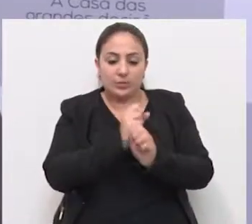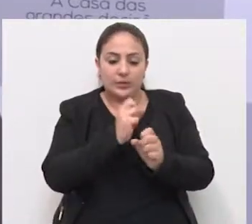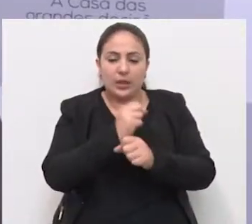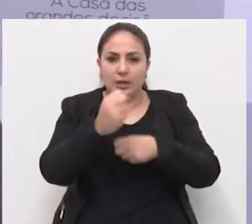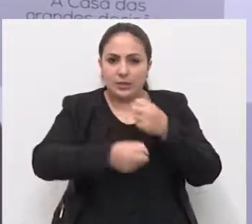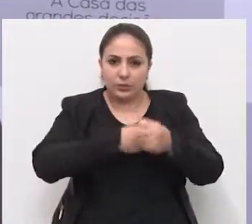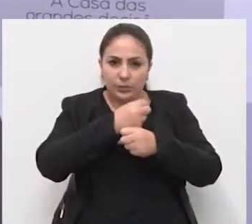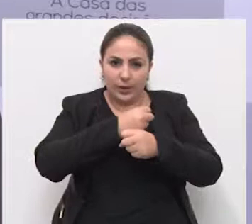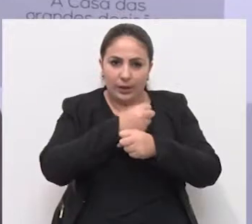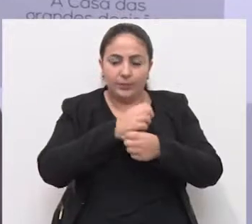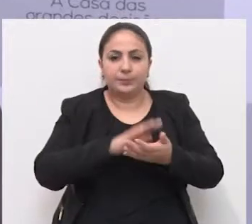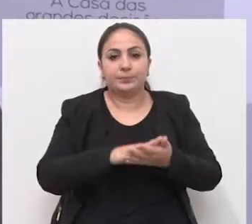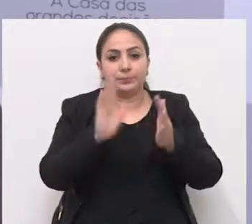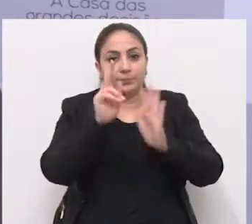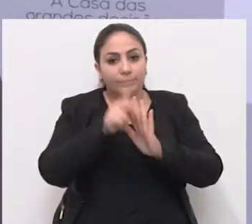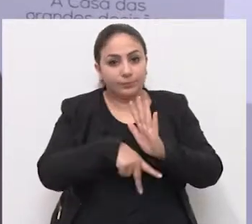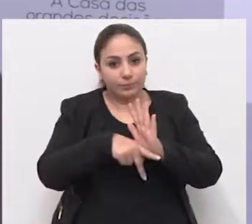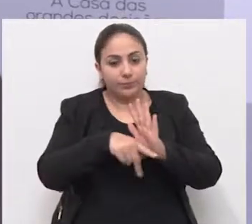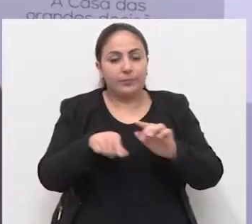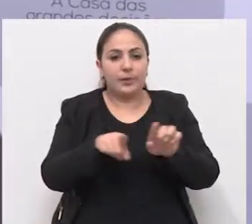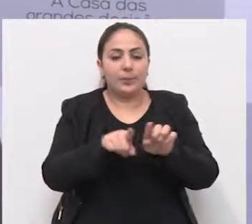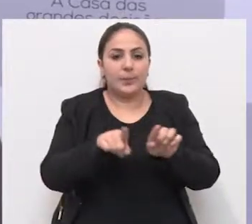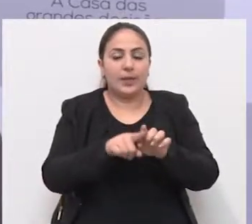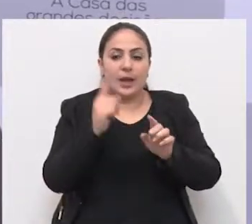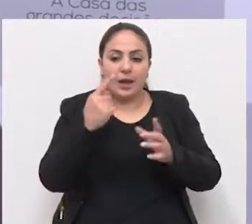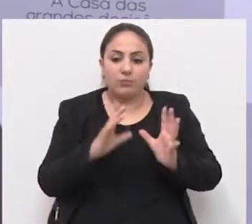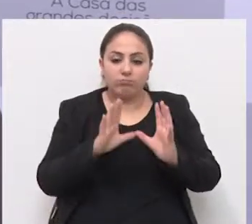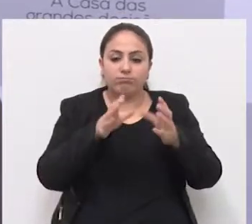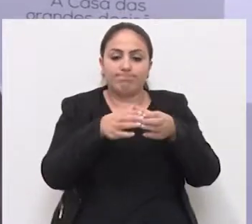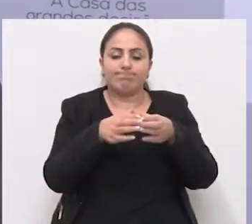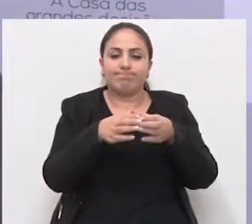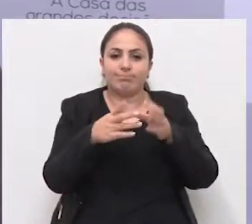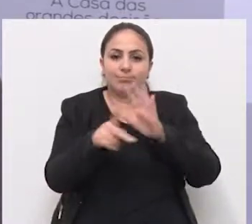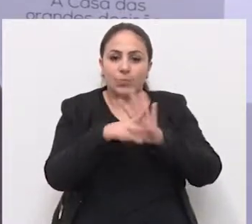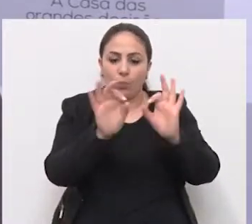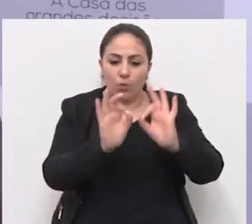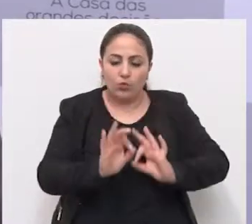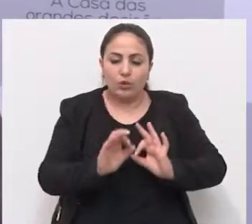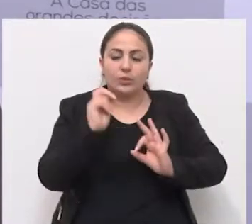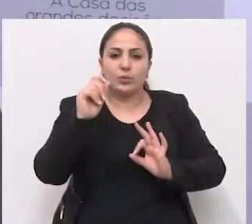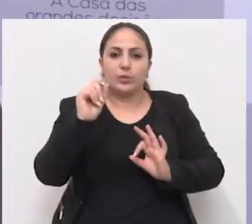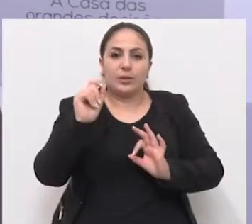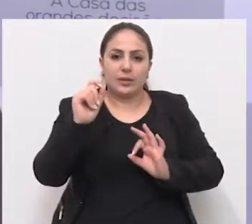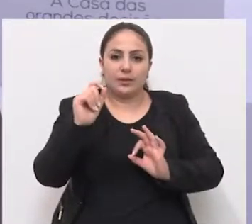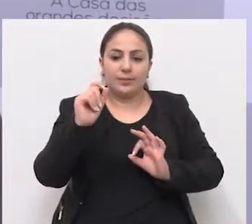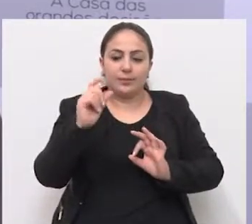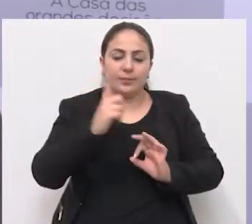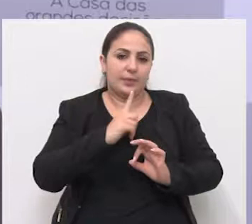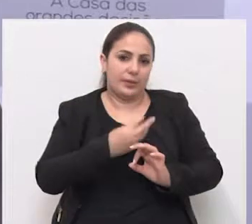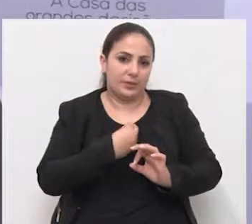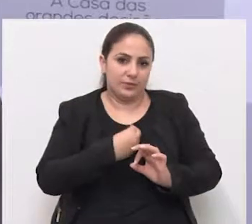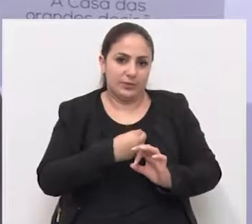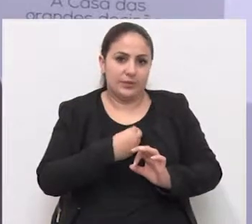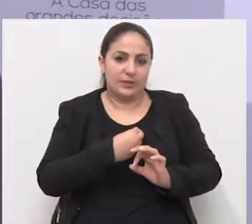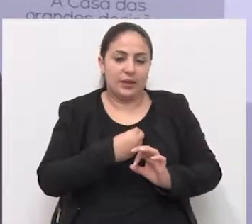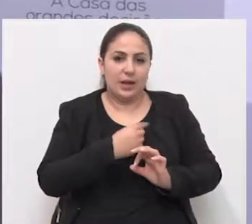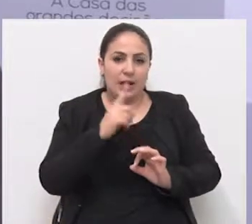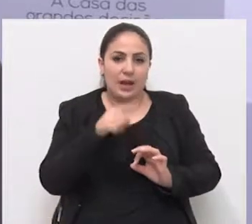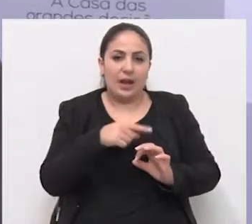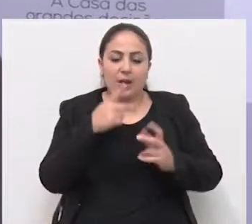a Lei Orçamentária Anual, o Plano Plurianual, eles são um conjunto de projetos